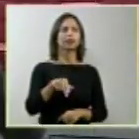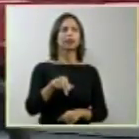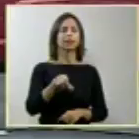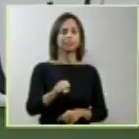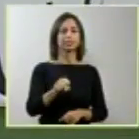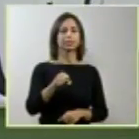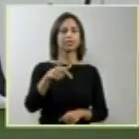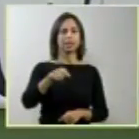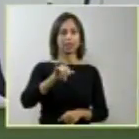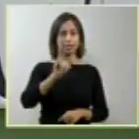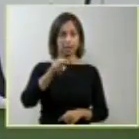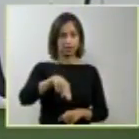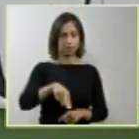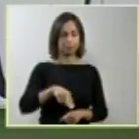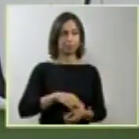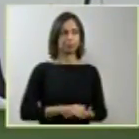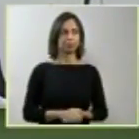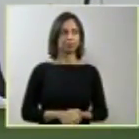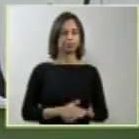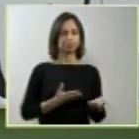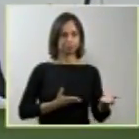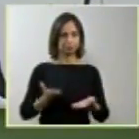Com a palavra, Sua Excelência.